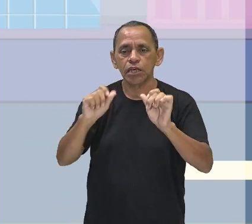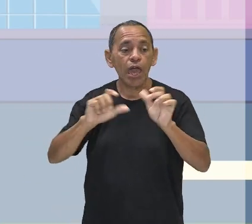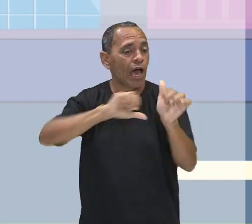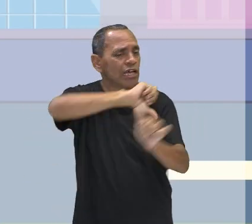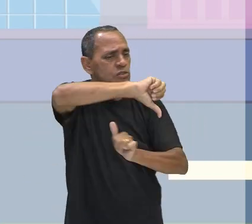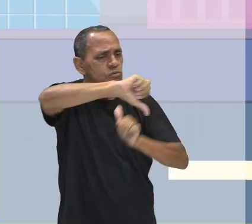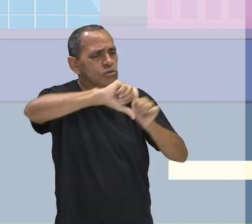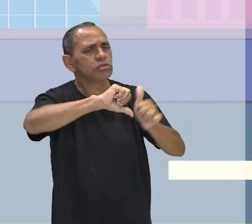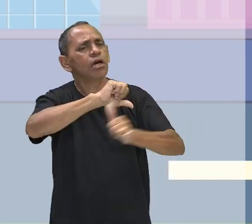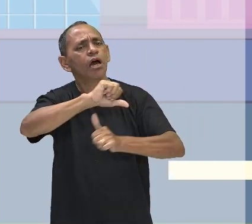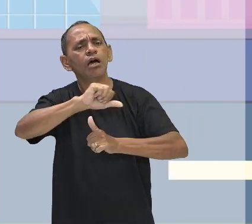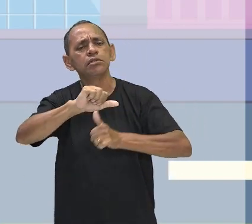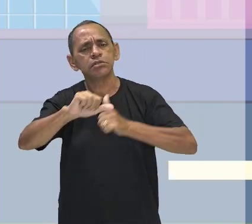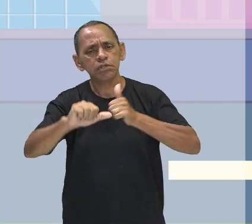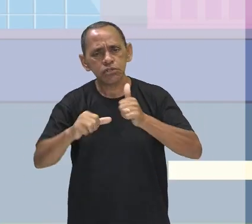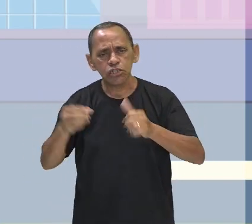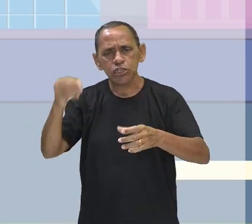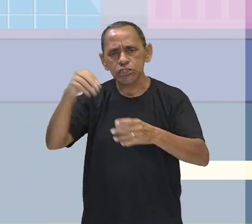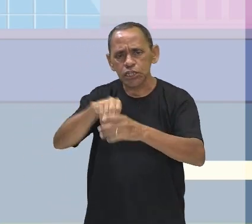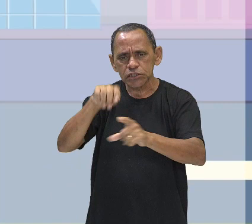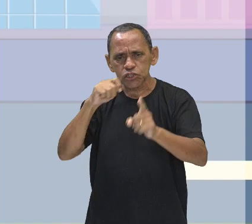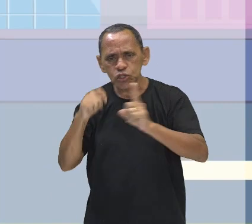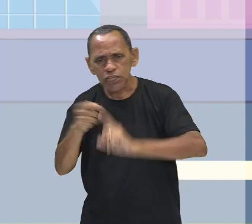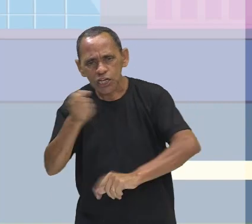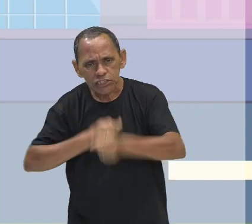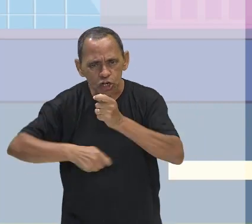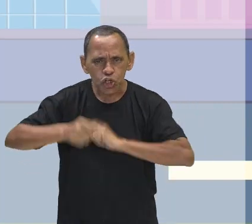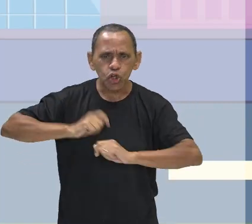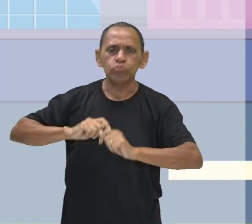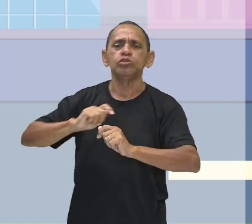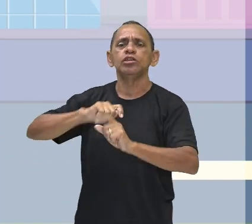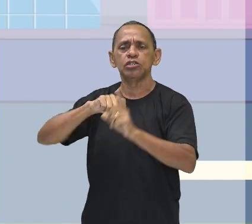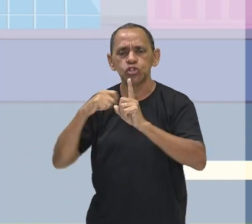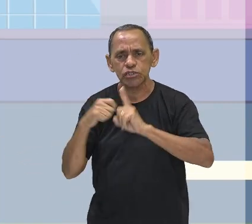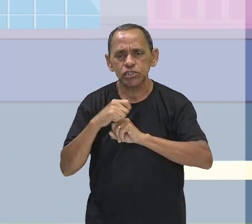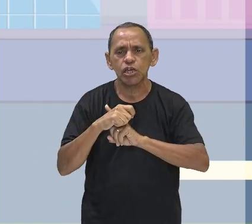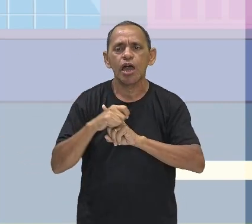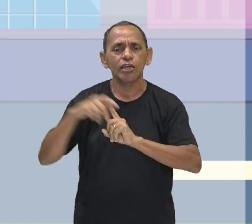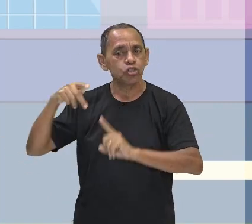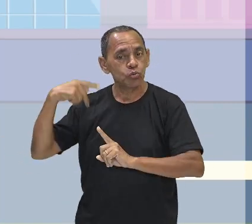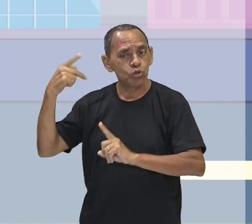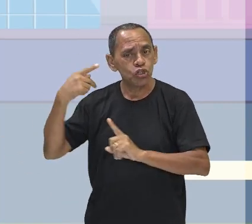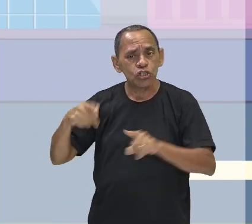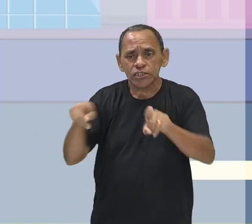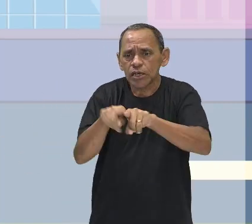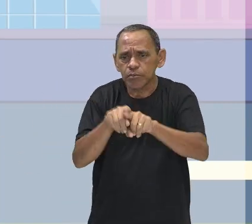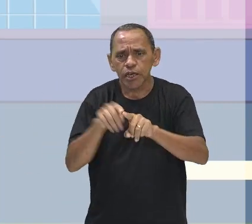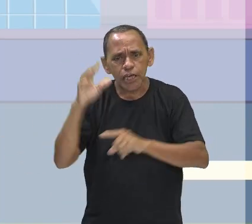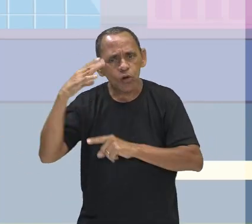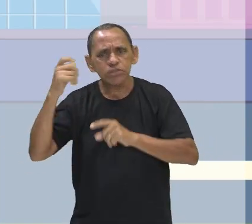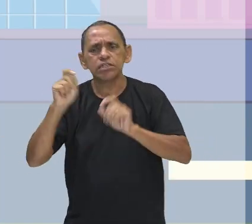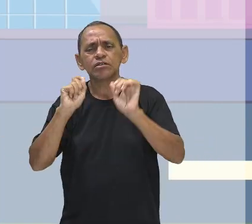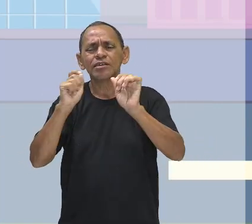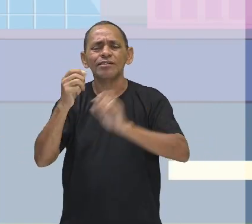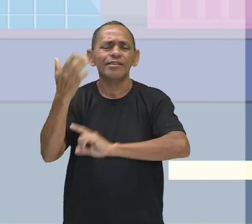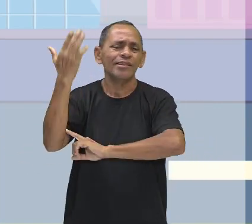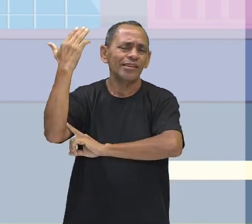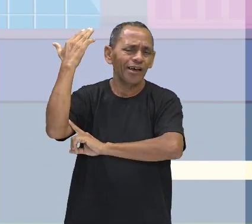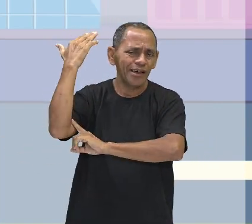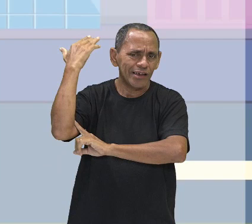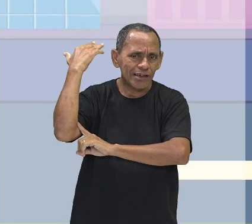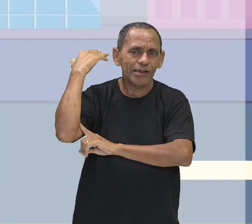e modificações econômicas, sociais e políticas que ocorreram lá na